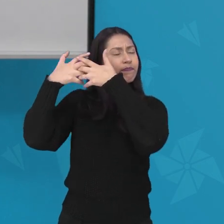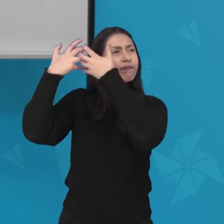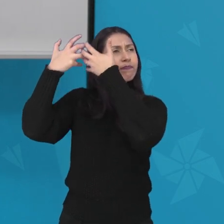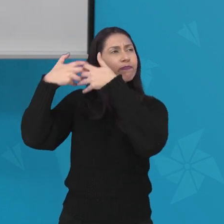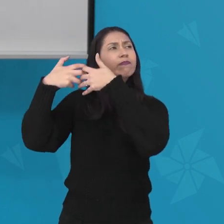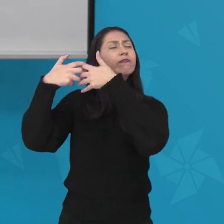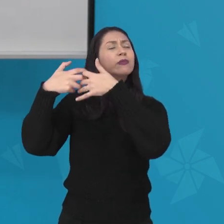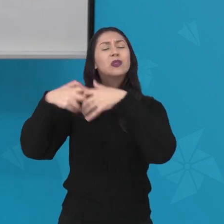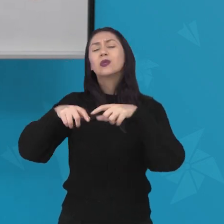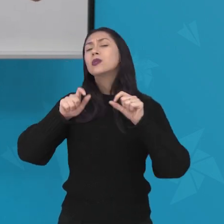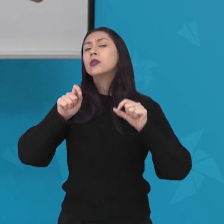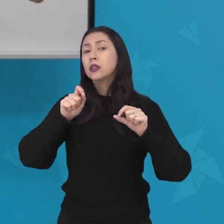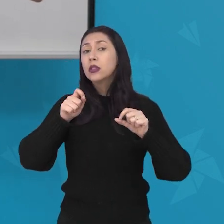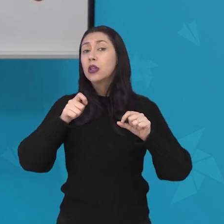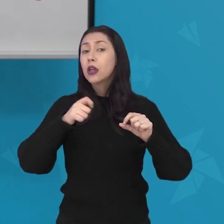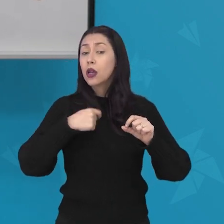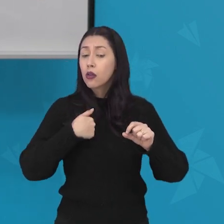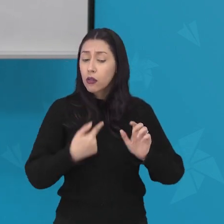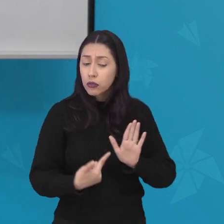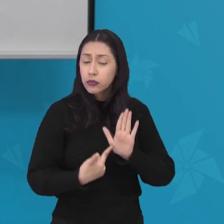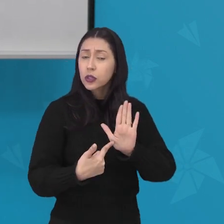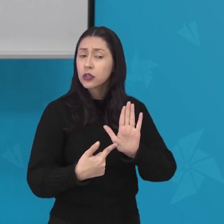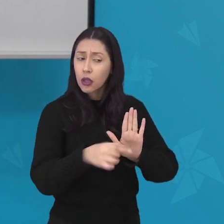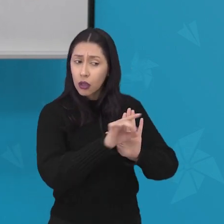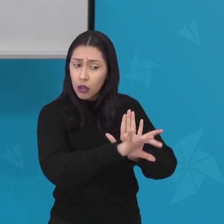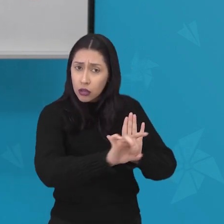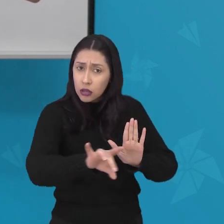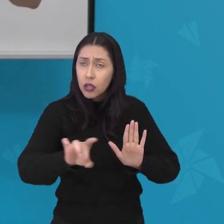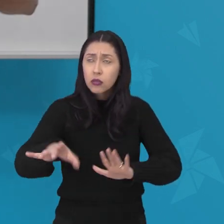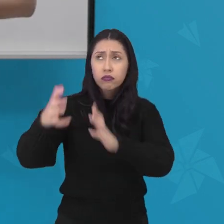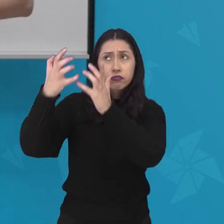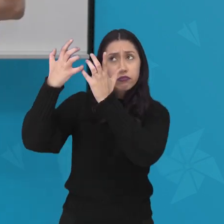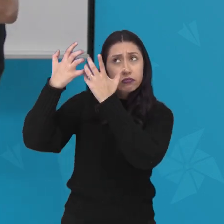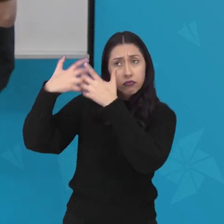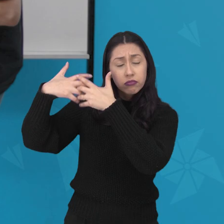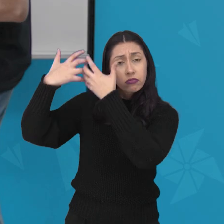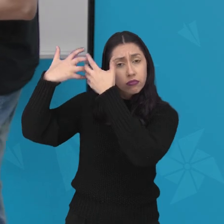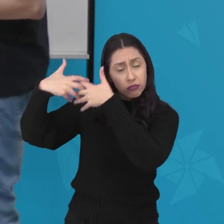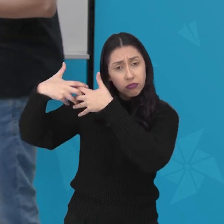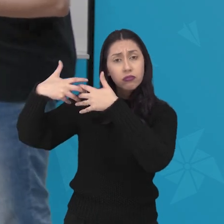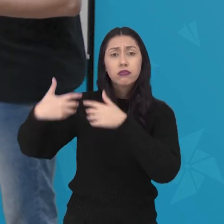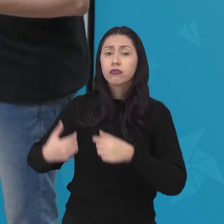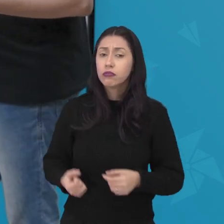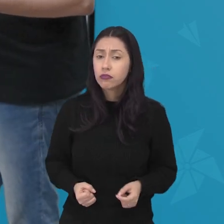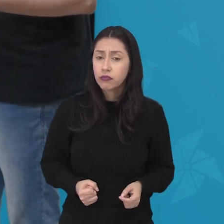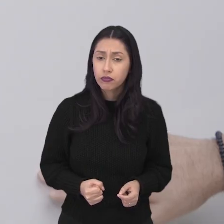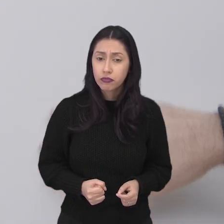que eu também deixo para vocês refletirem um pouco mais sobre ela.